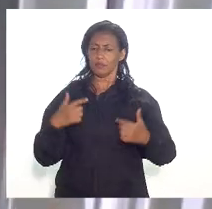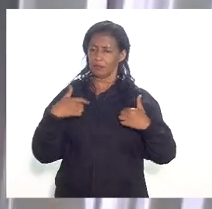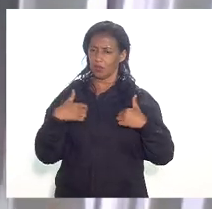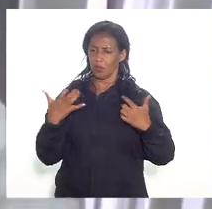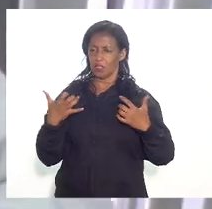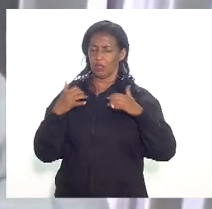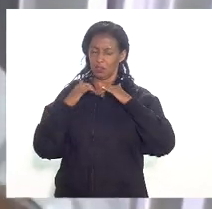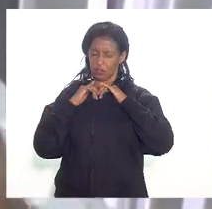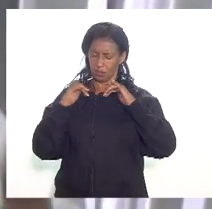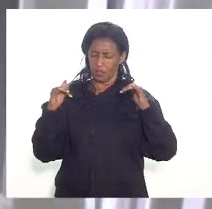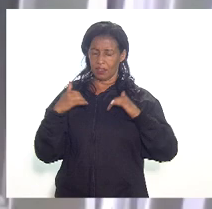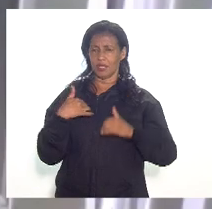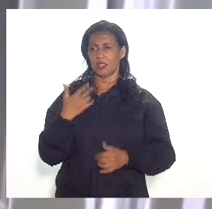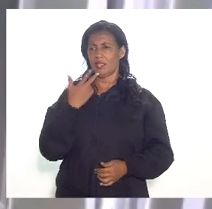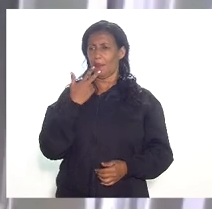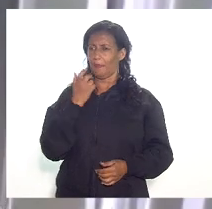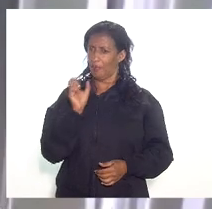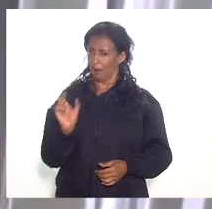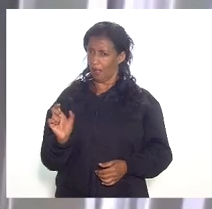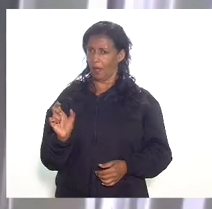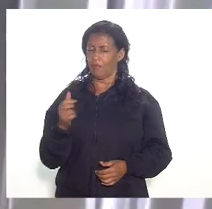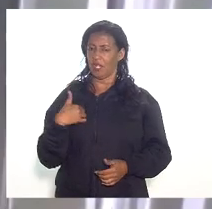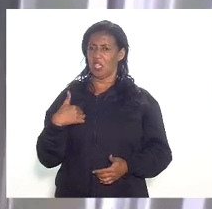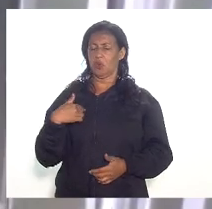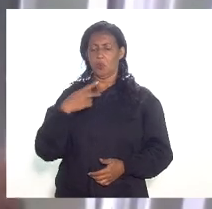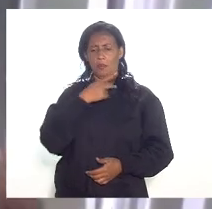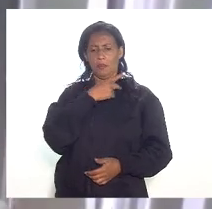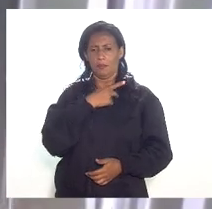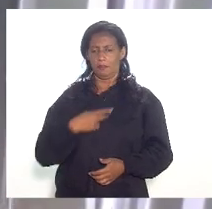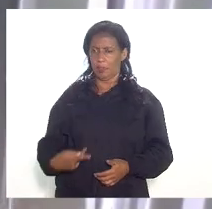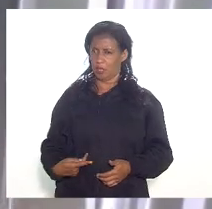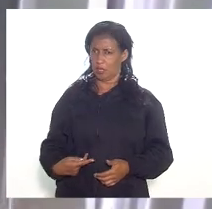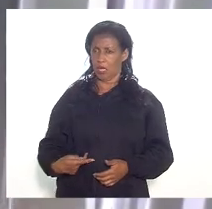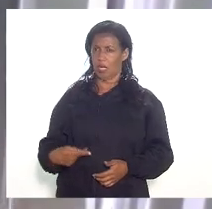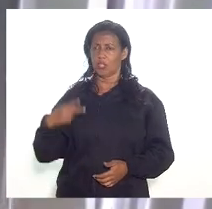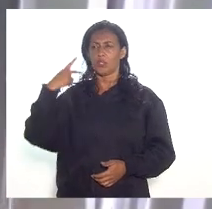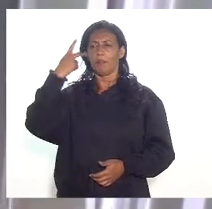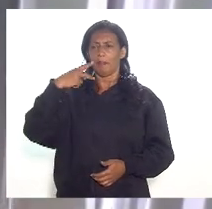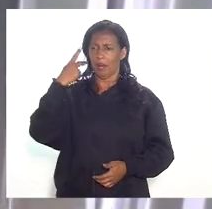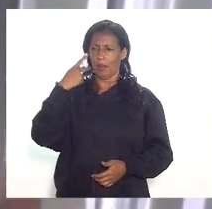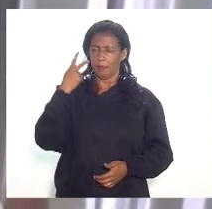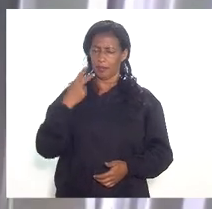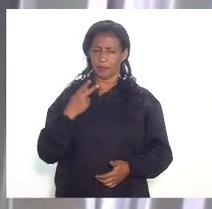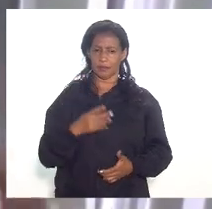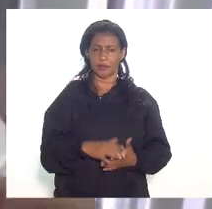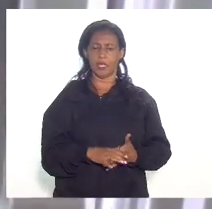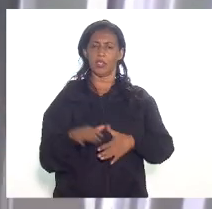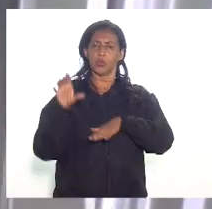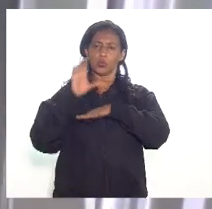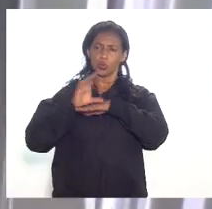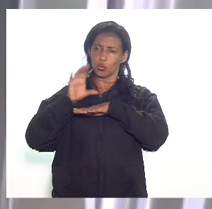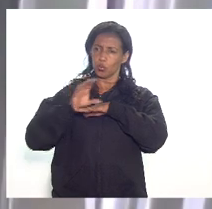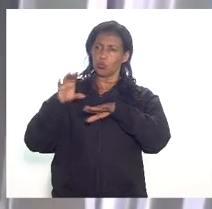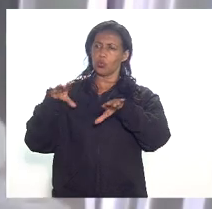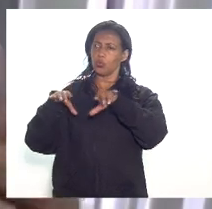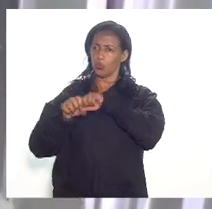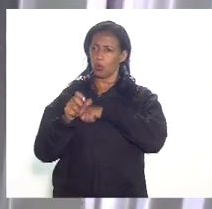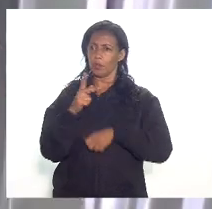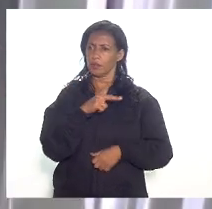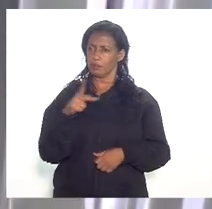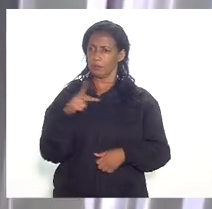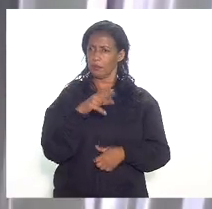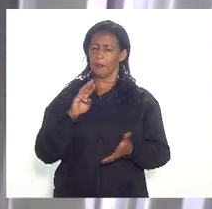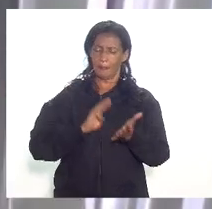palavra até como presidente da frente parlamentar em defesa da liberdade de cátedra e dos cursos de formação de professores